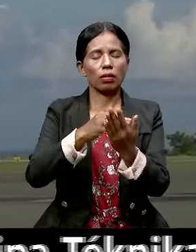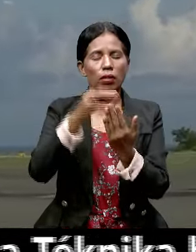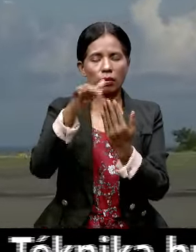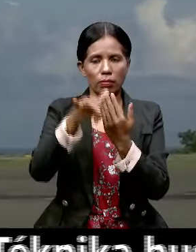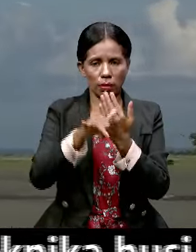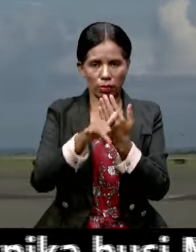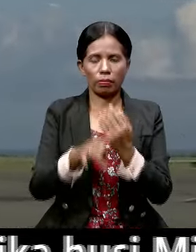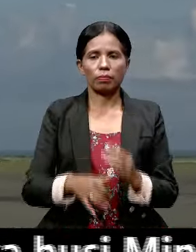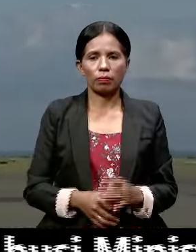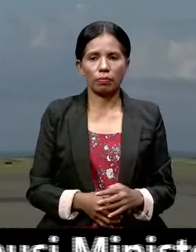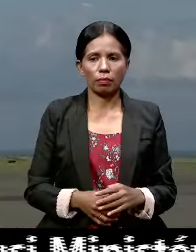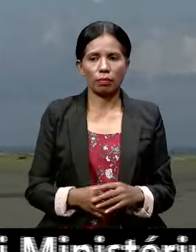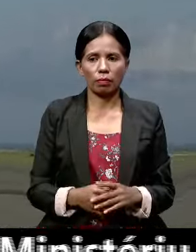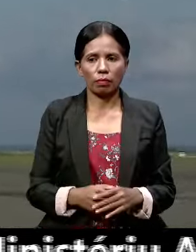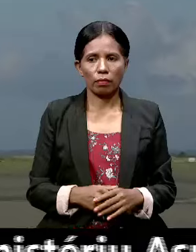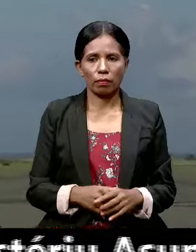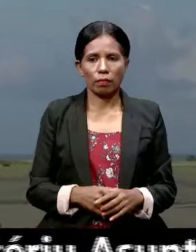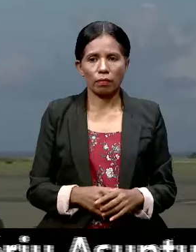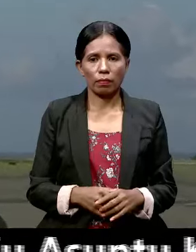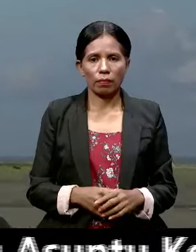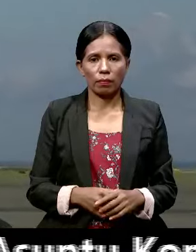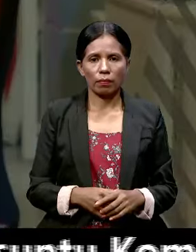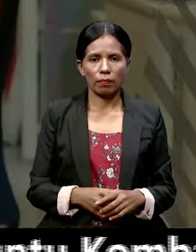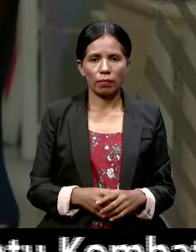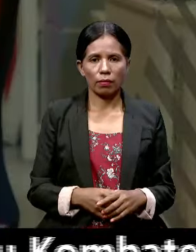Romario, Agustin da Costa, GMN.